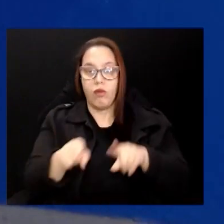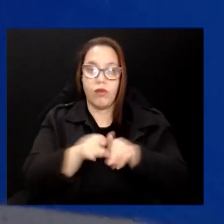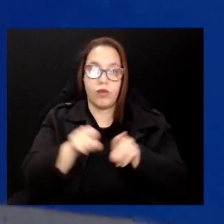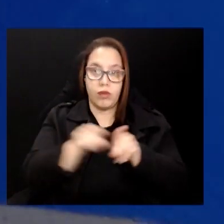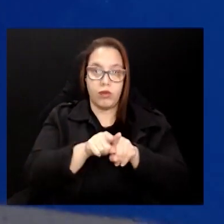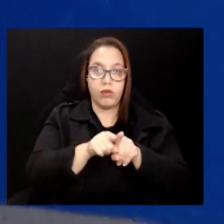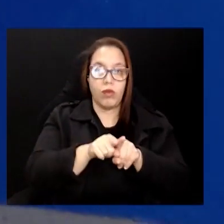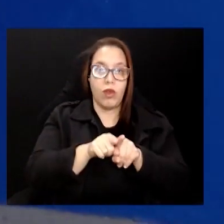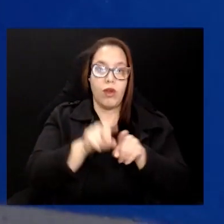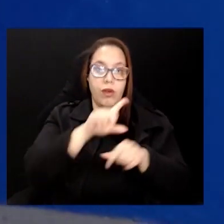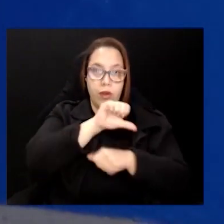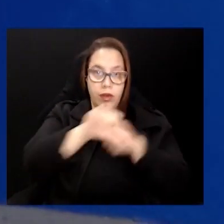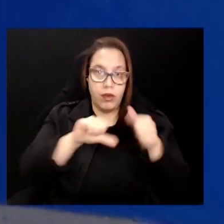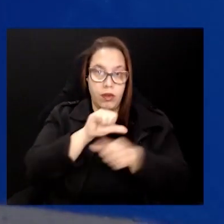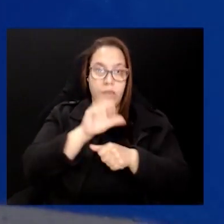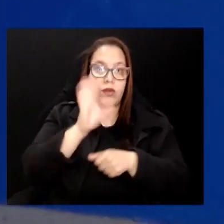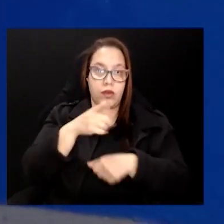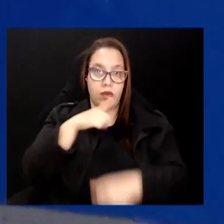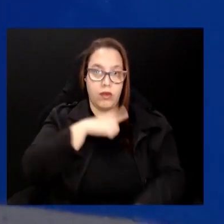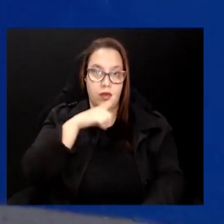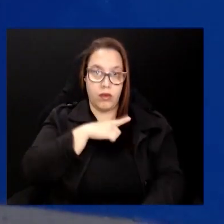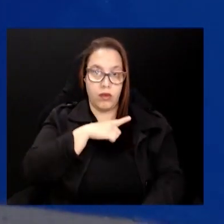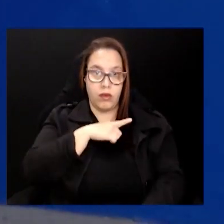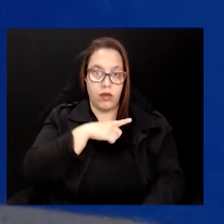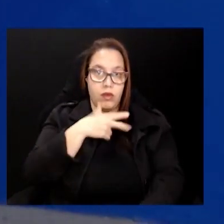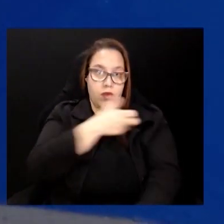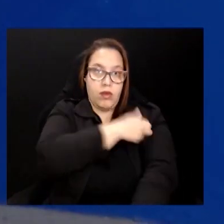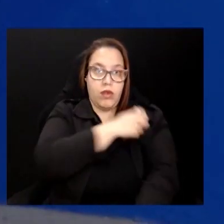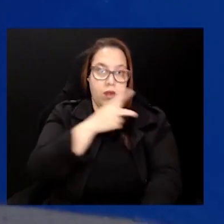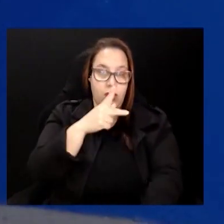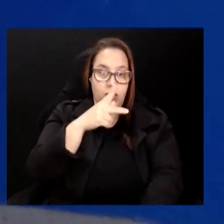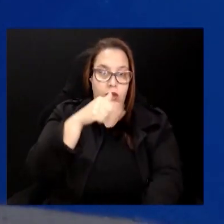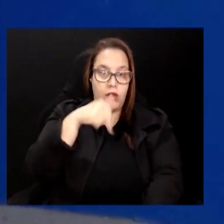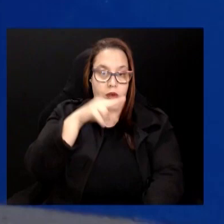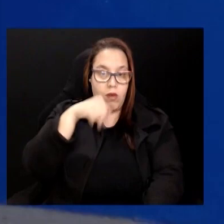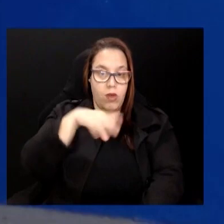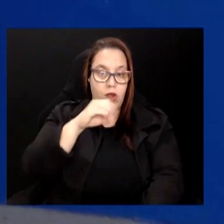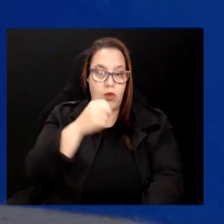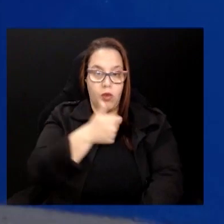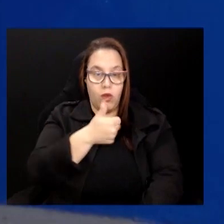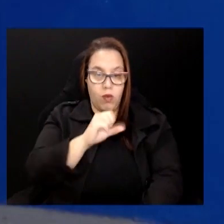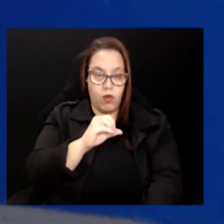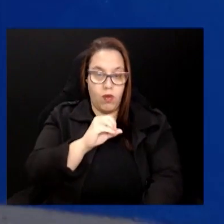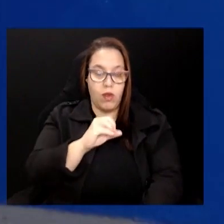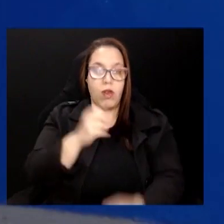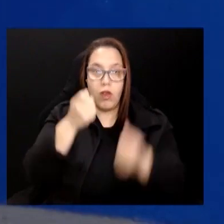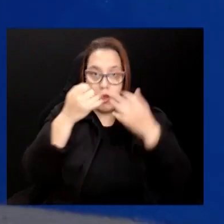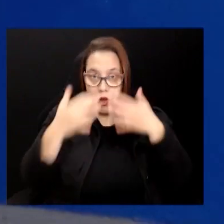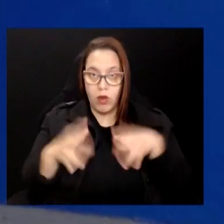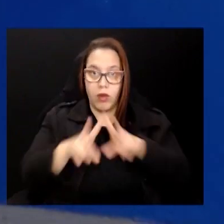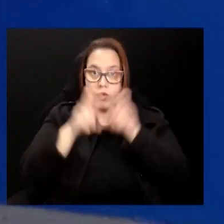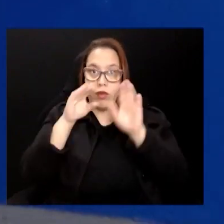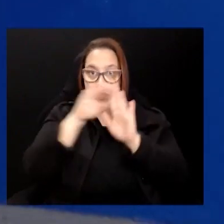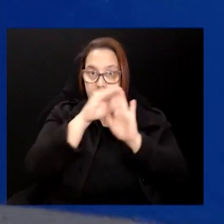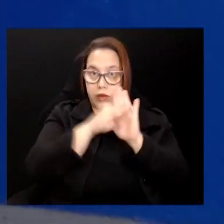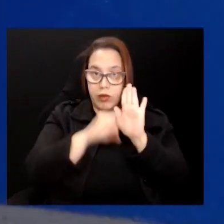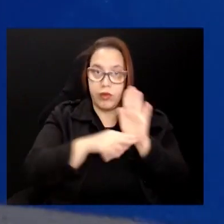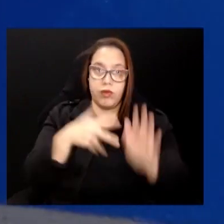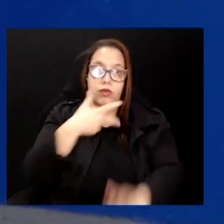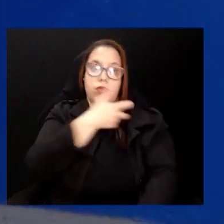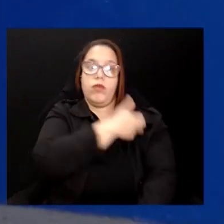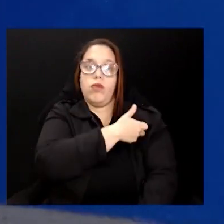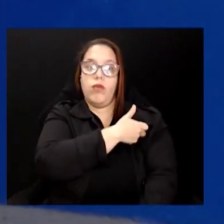já existente imunizante, o Pneumo-10. E para explicar melhor para a gente sobre o cronograma de vacinação e também o porquê